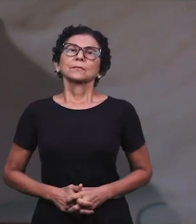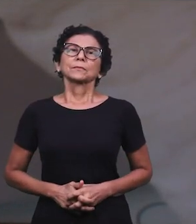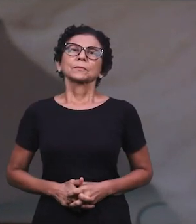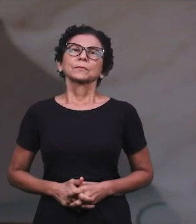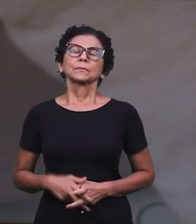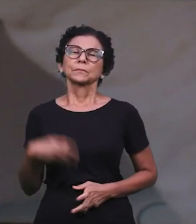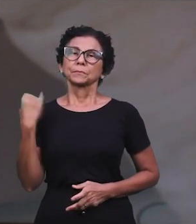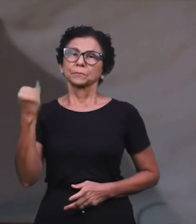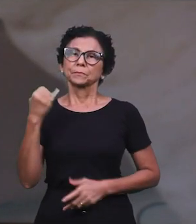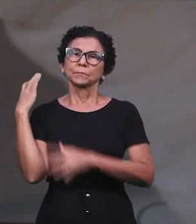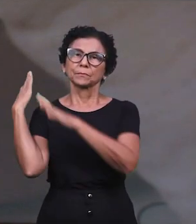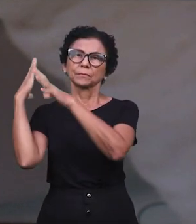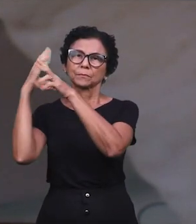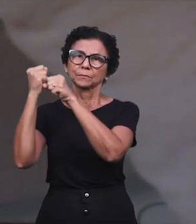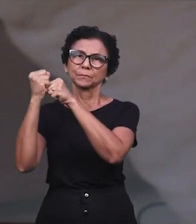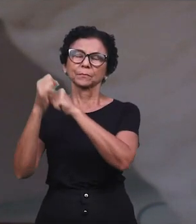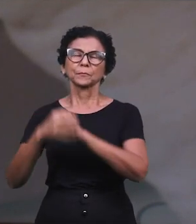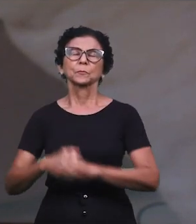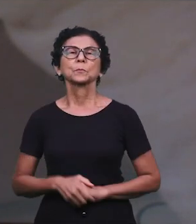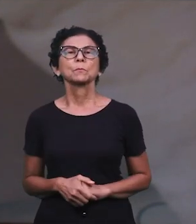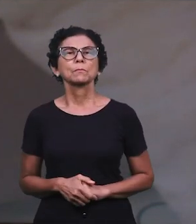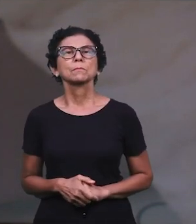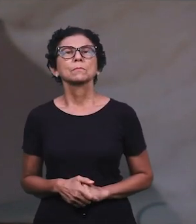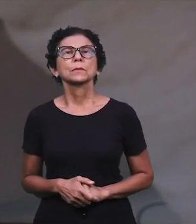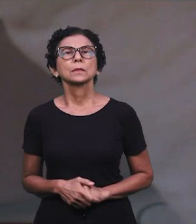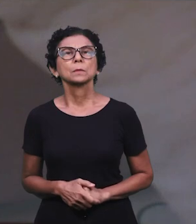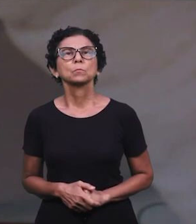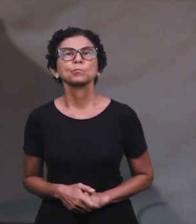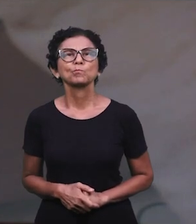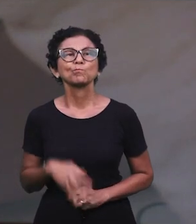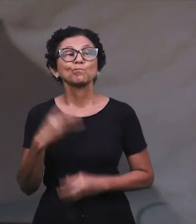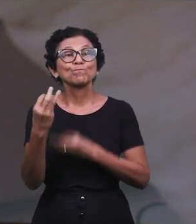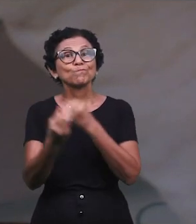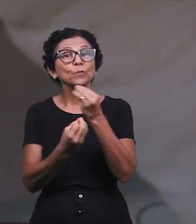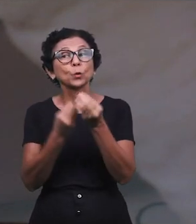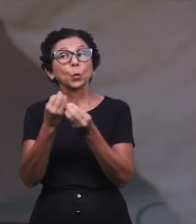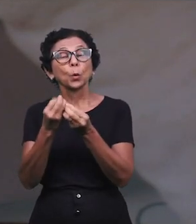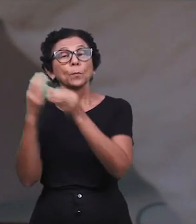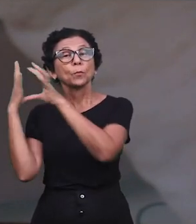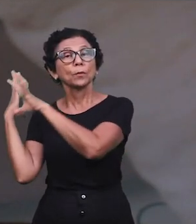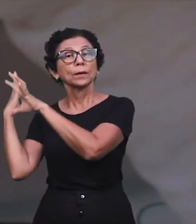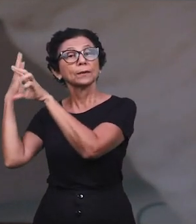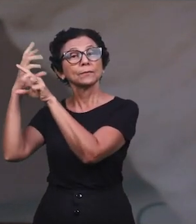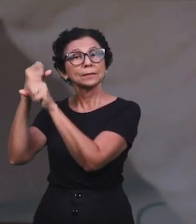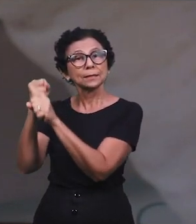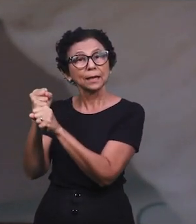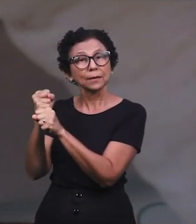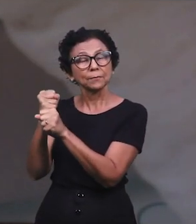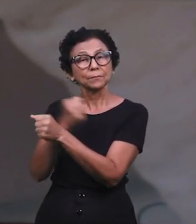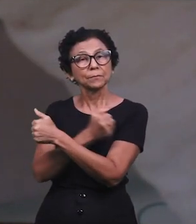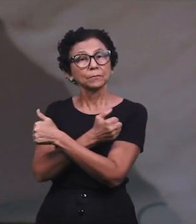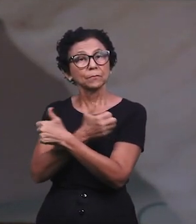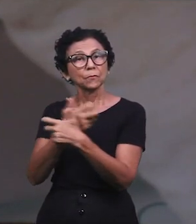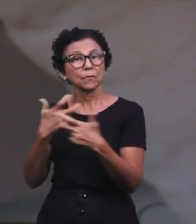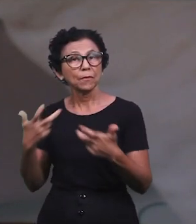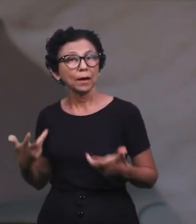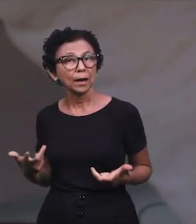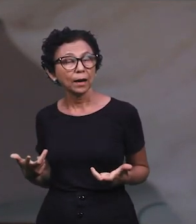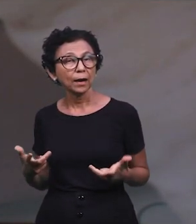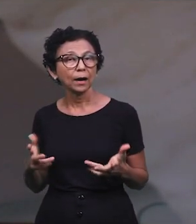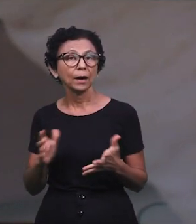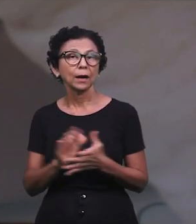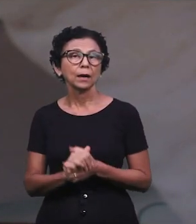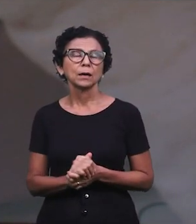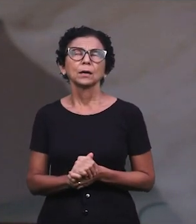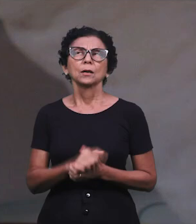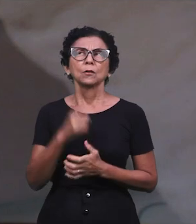são tão importantes. E como? De que forma eu vou revisar? Existem várias formas, ó. Vou resolver questões